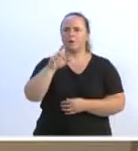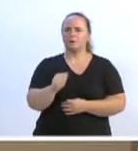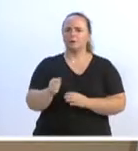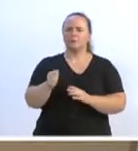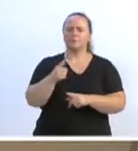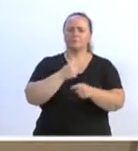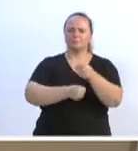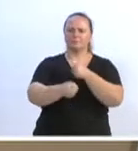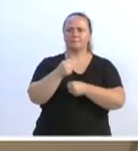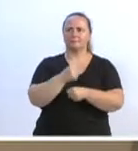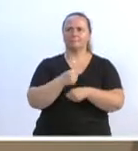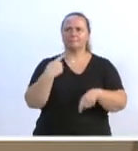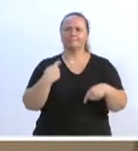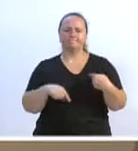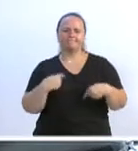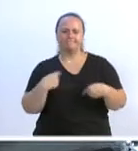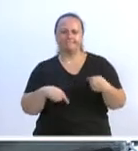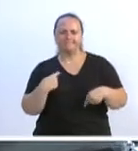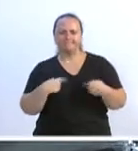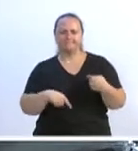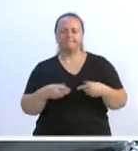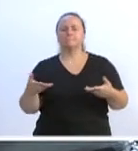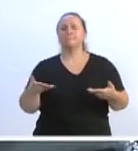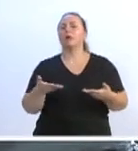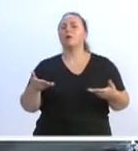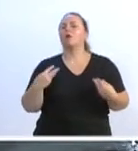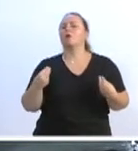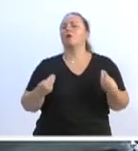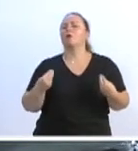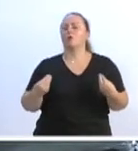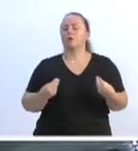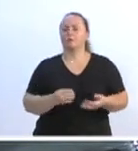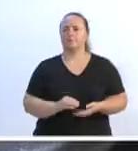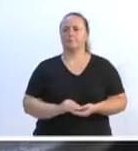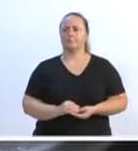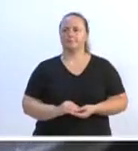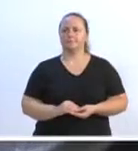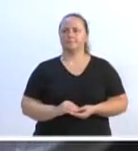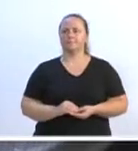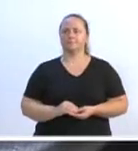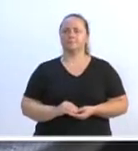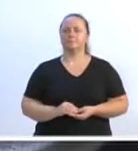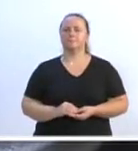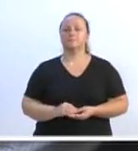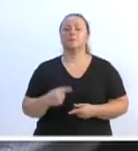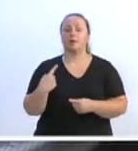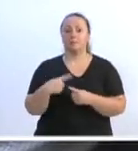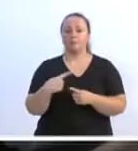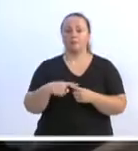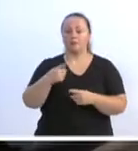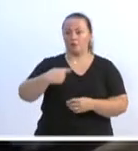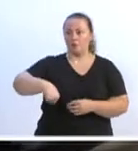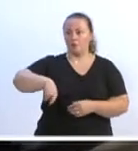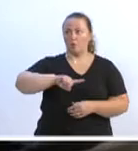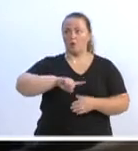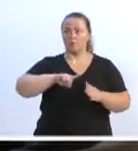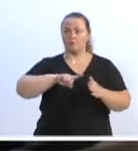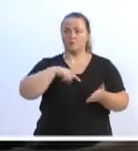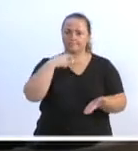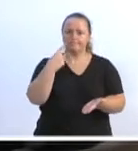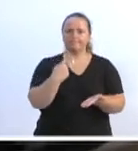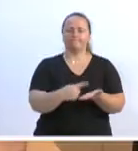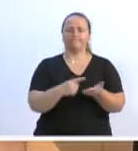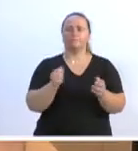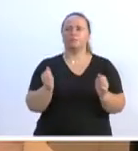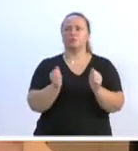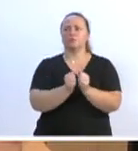lá e josé boa tem 11 vereadores que nós ficamos comprometido de formarmos um couro para